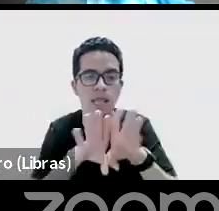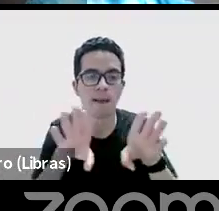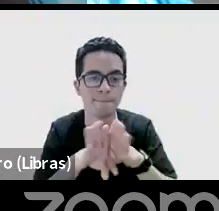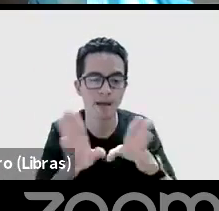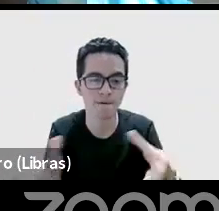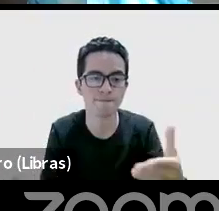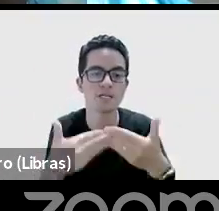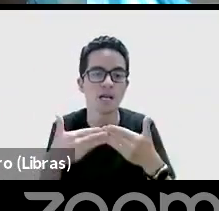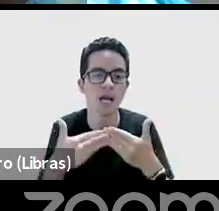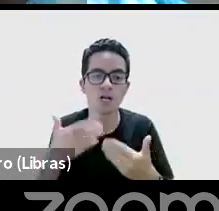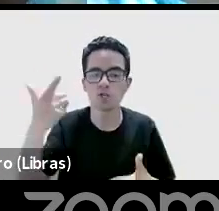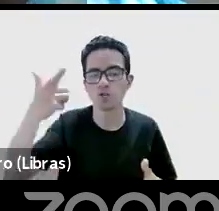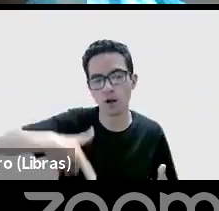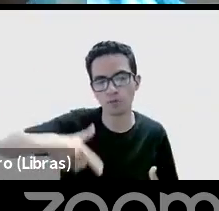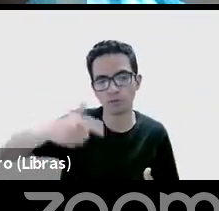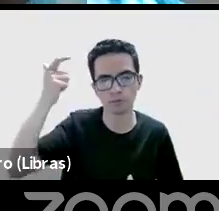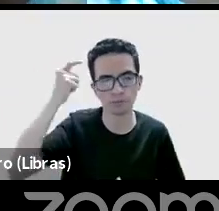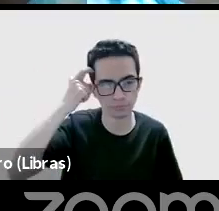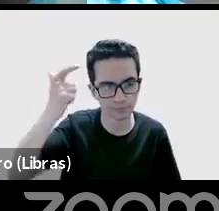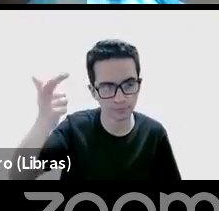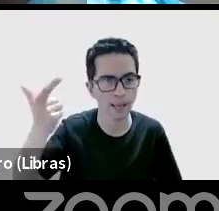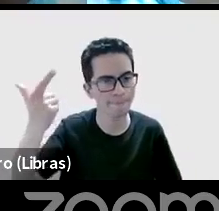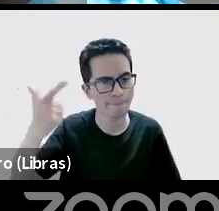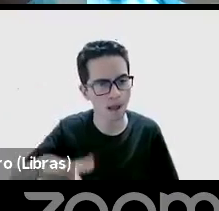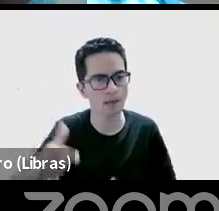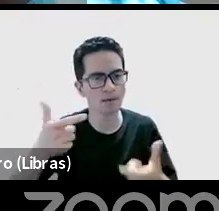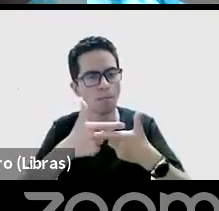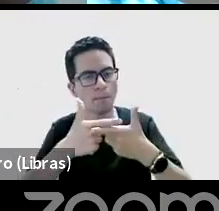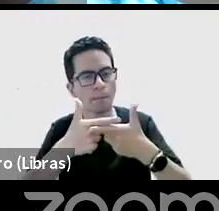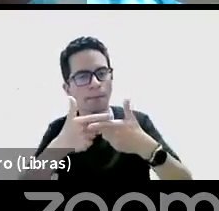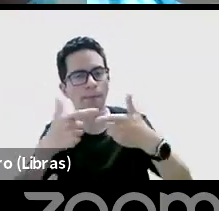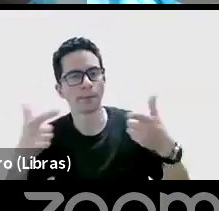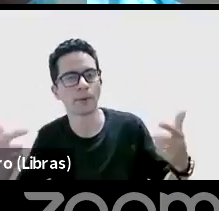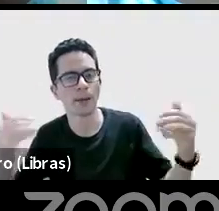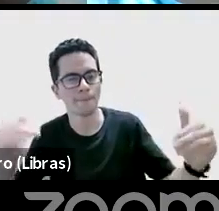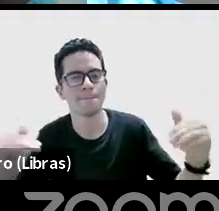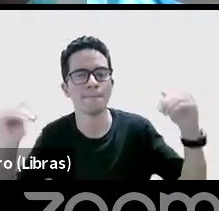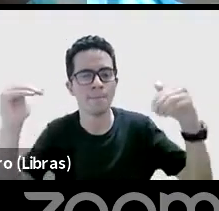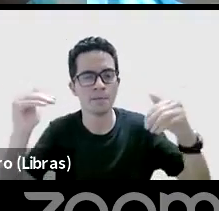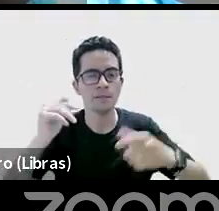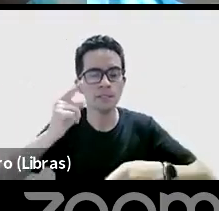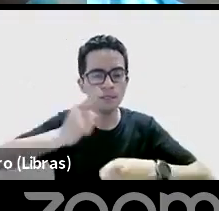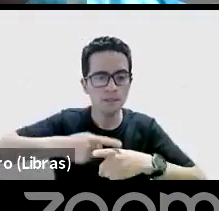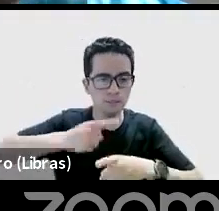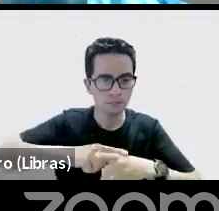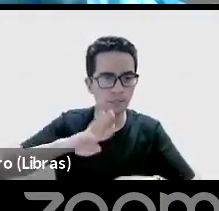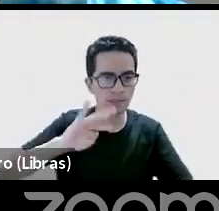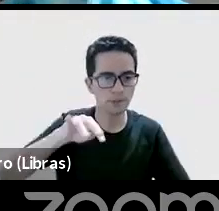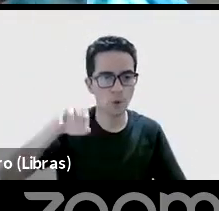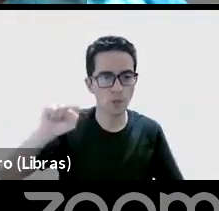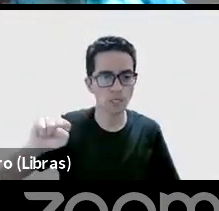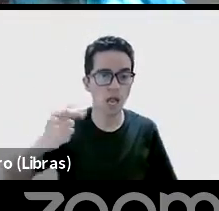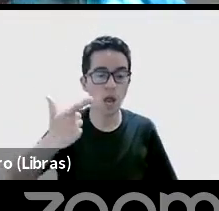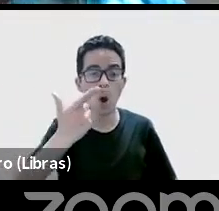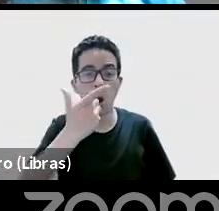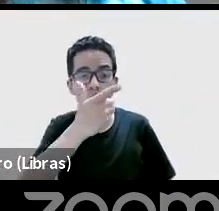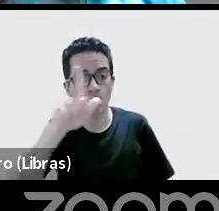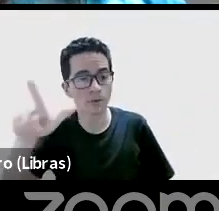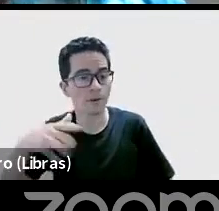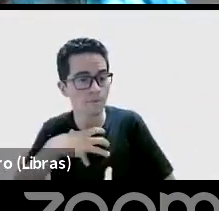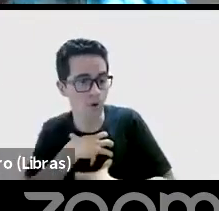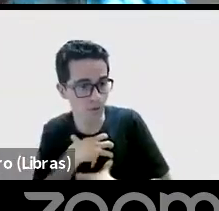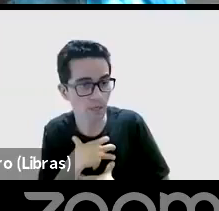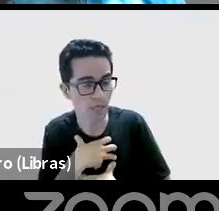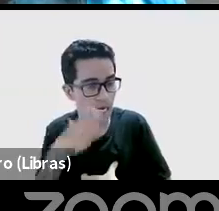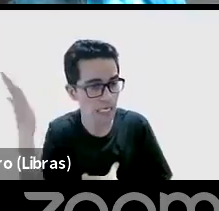abrir de novo, né? E agora expandir, né, no sentido também de que outras epistemologias, outros modos de saber